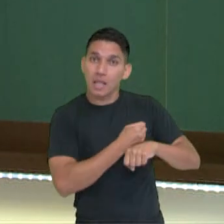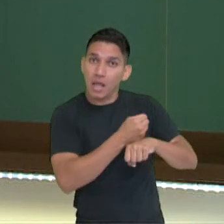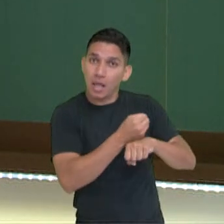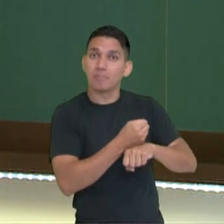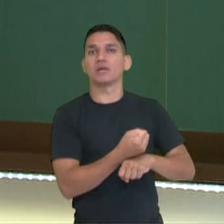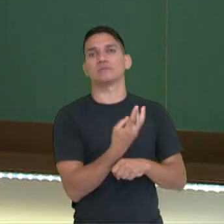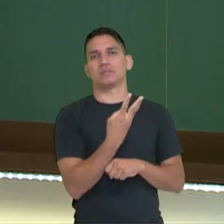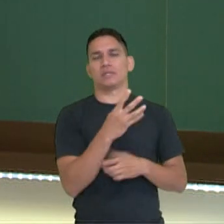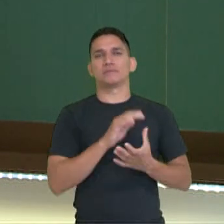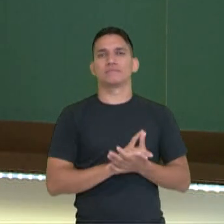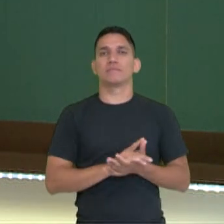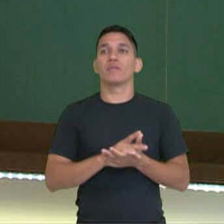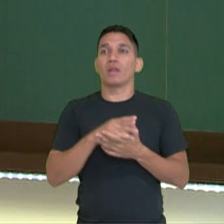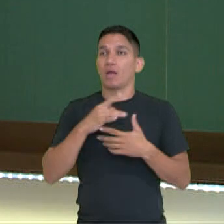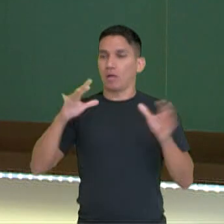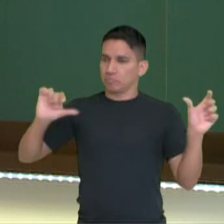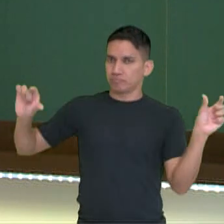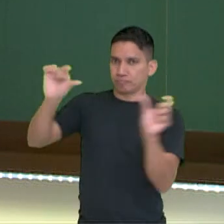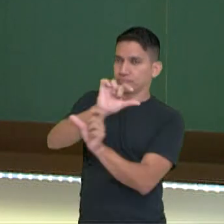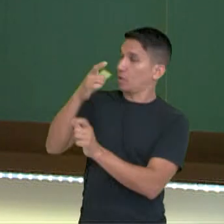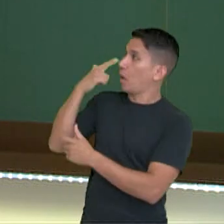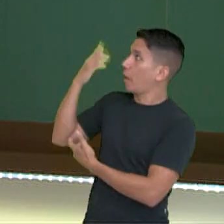outro lado dividindo. Ficou